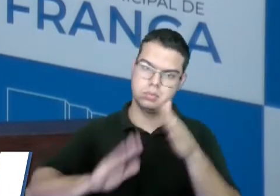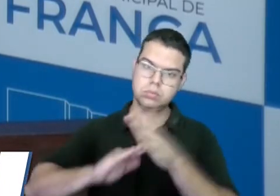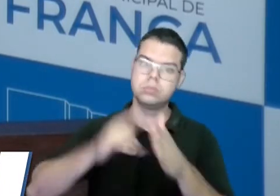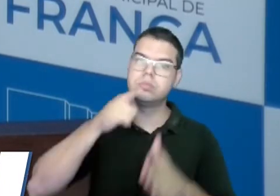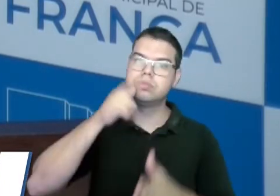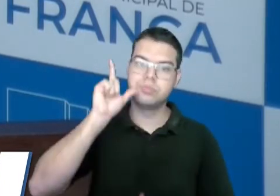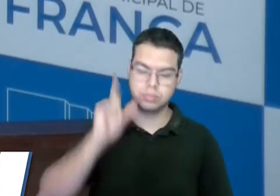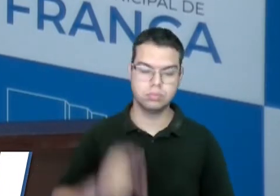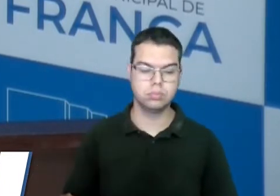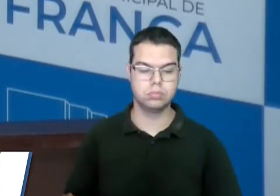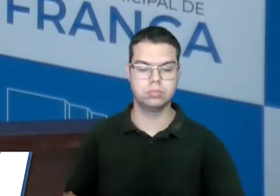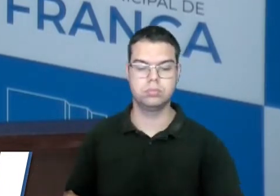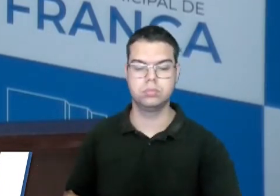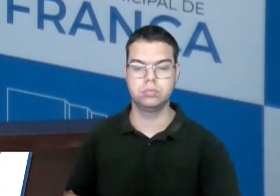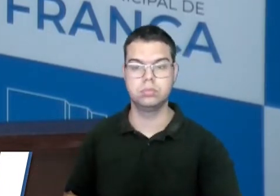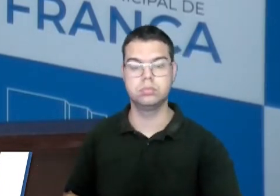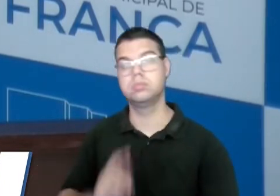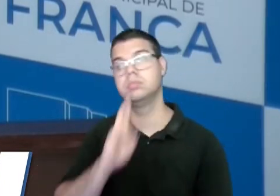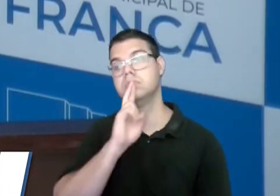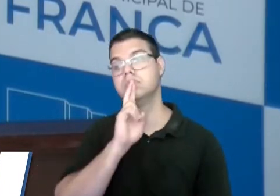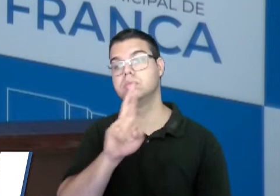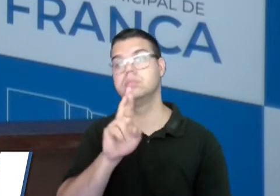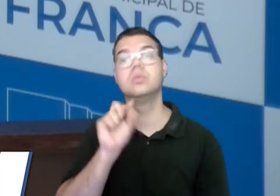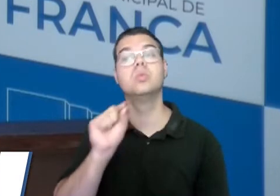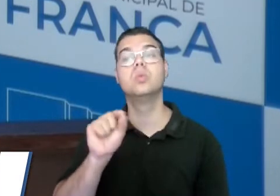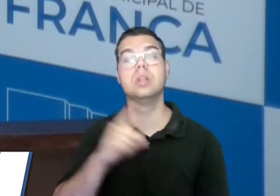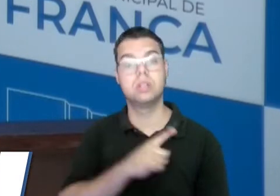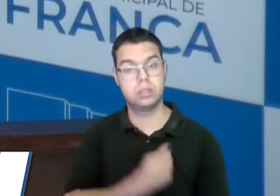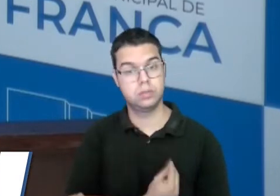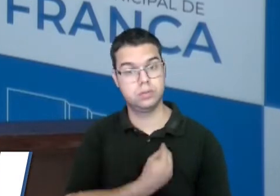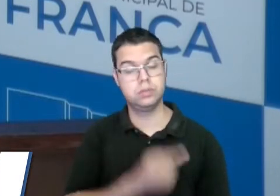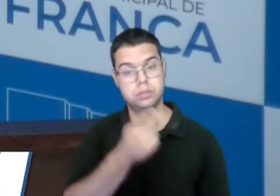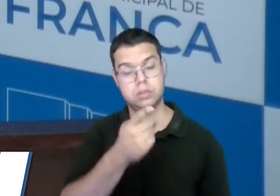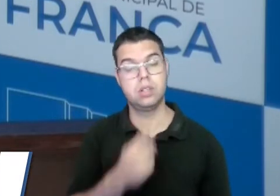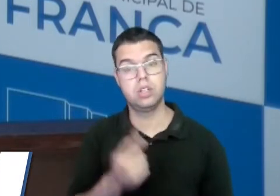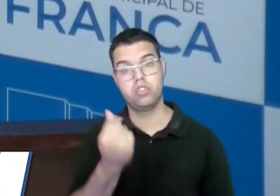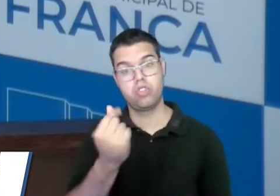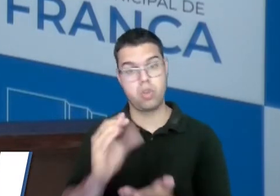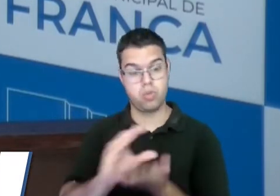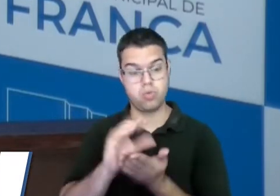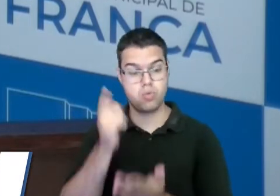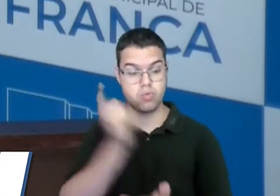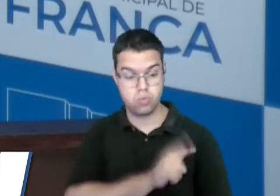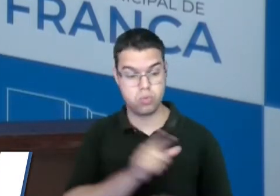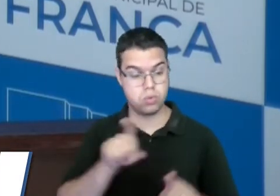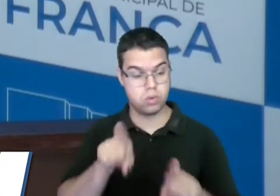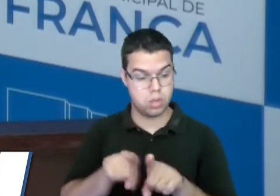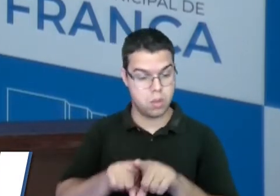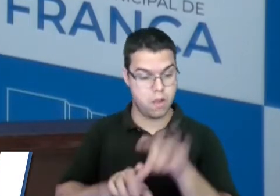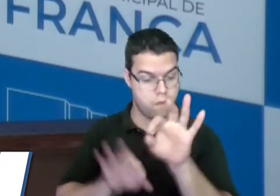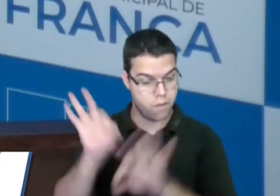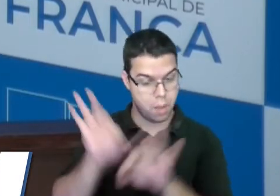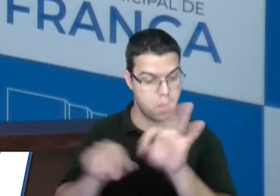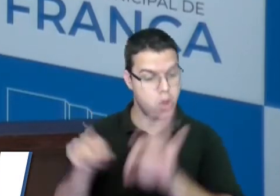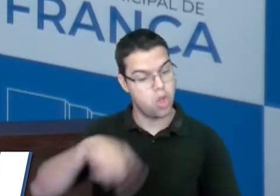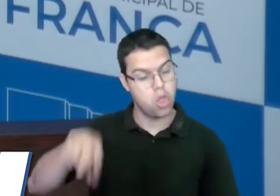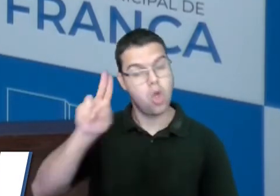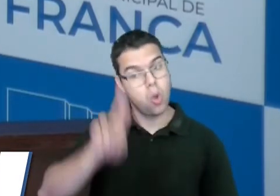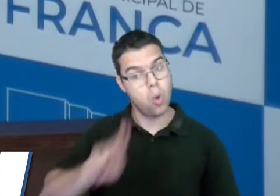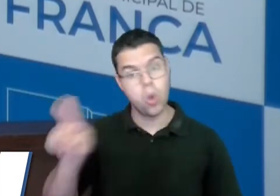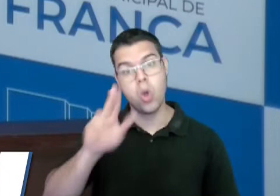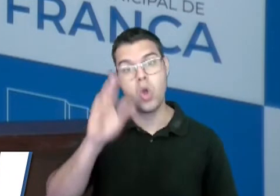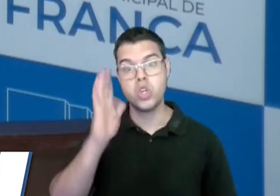E o resultado estava lá. Com as armas que tínhamos, as ferramentas que tínhamos, nós usamos. Estudos